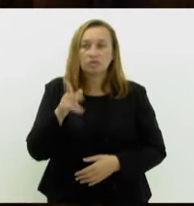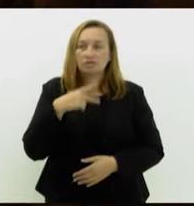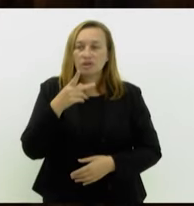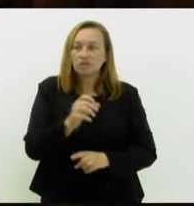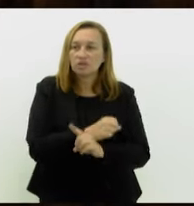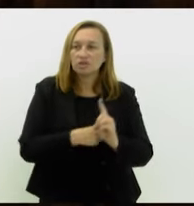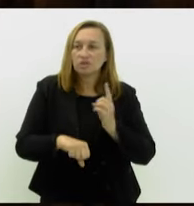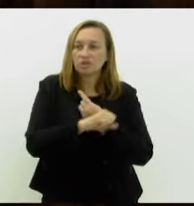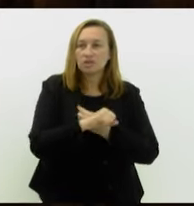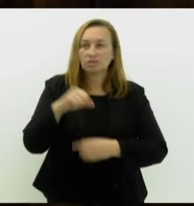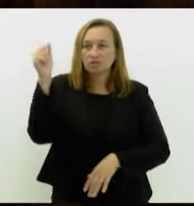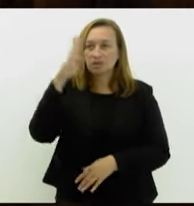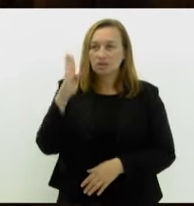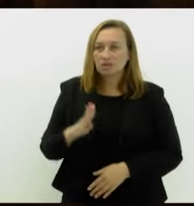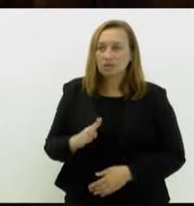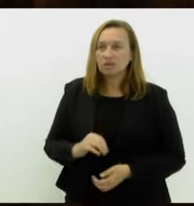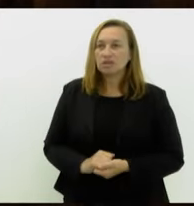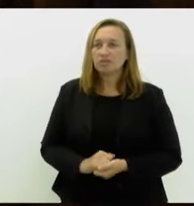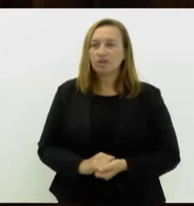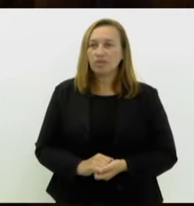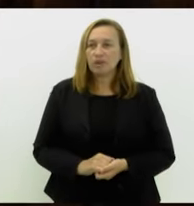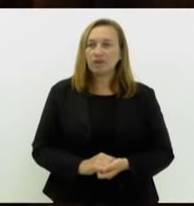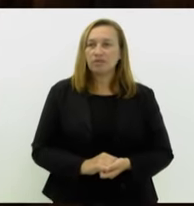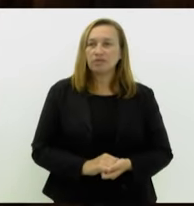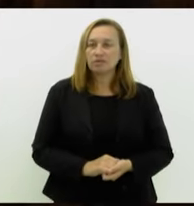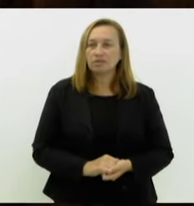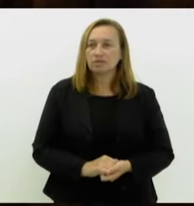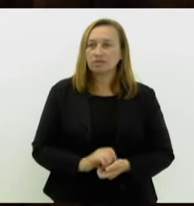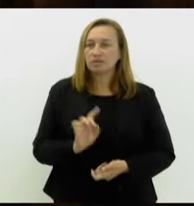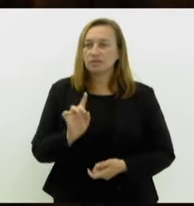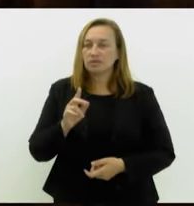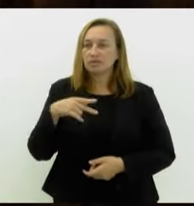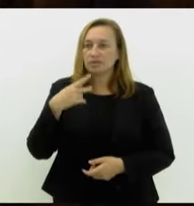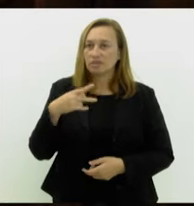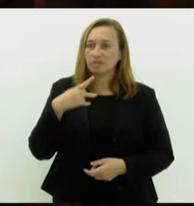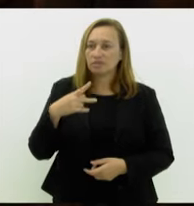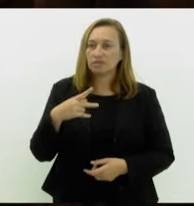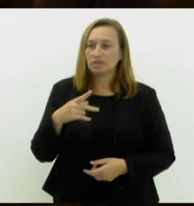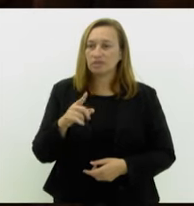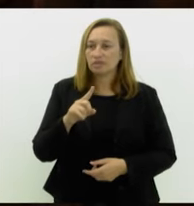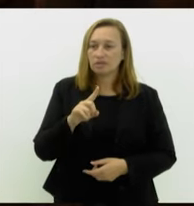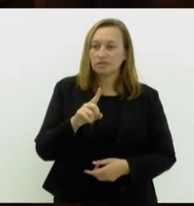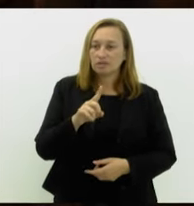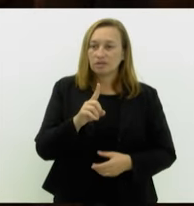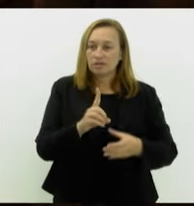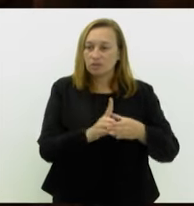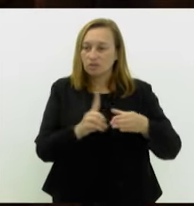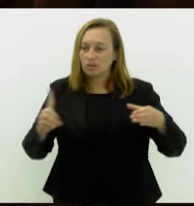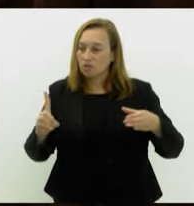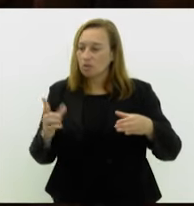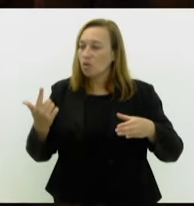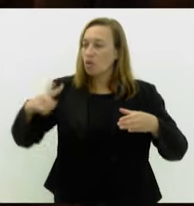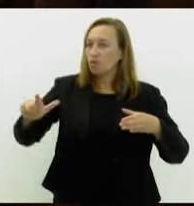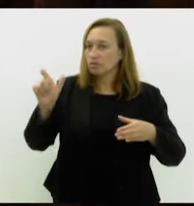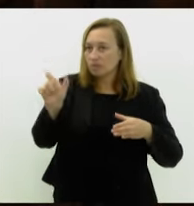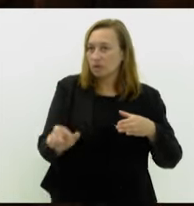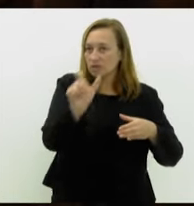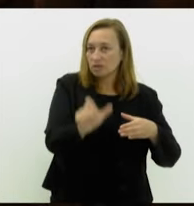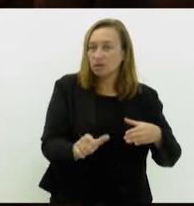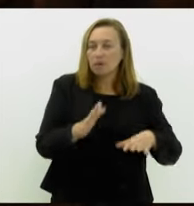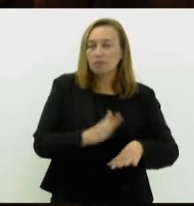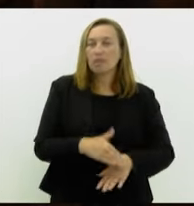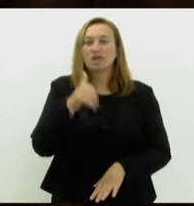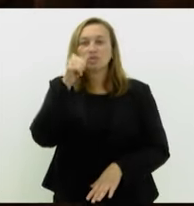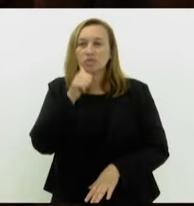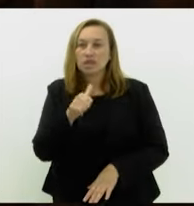sociedade brasileira que não se trata da exus das outras pessoas mais mulheres